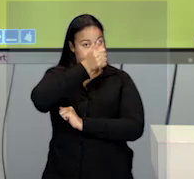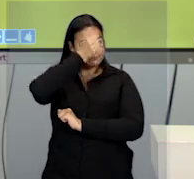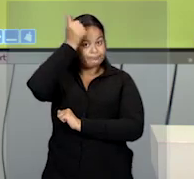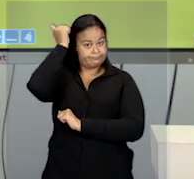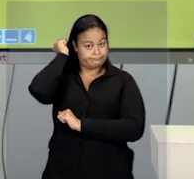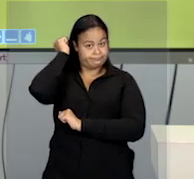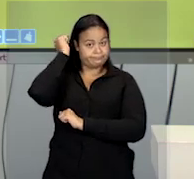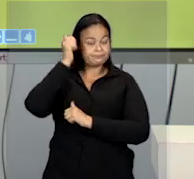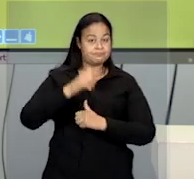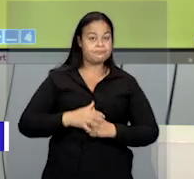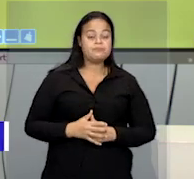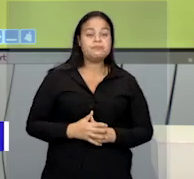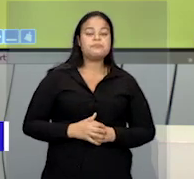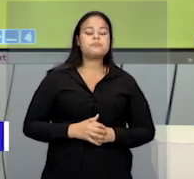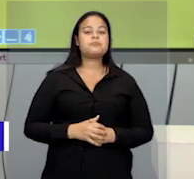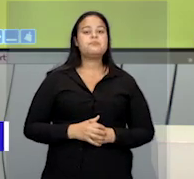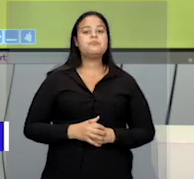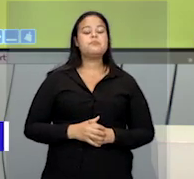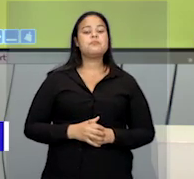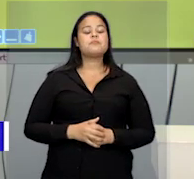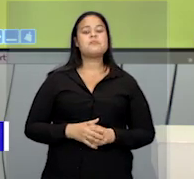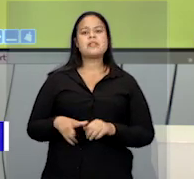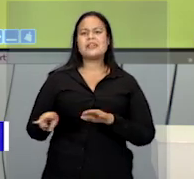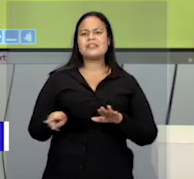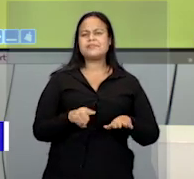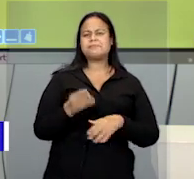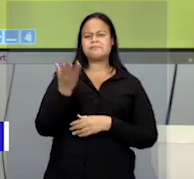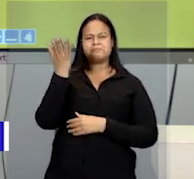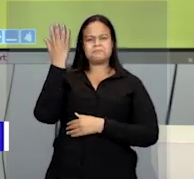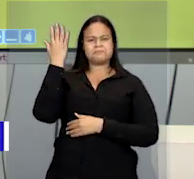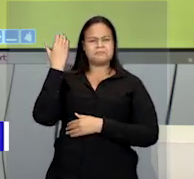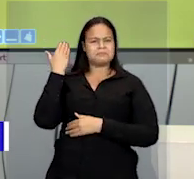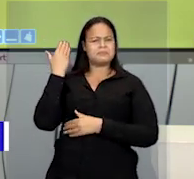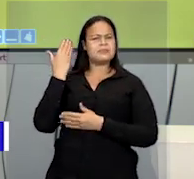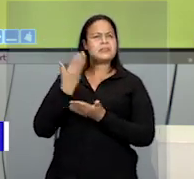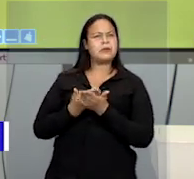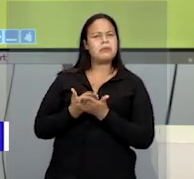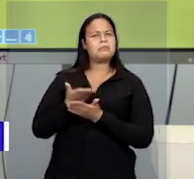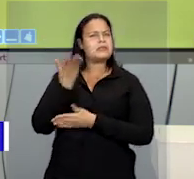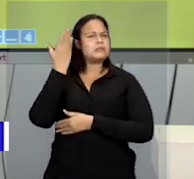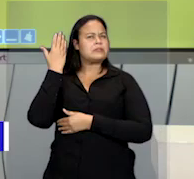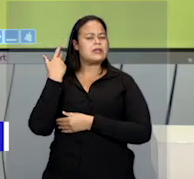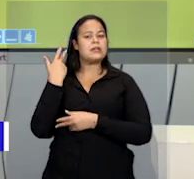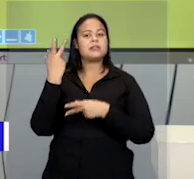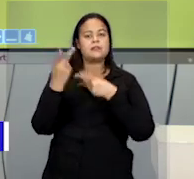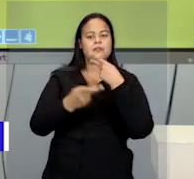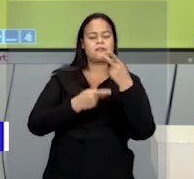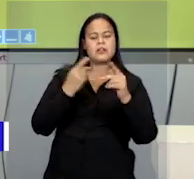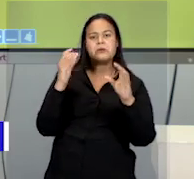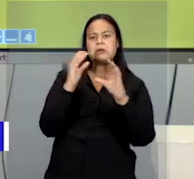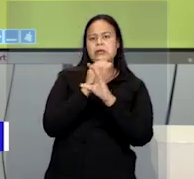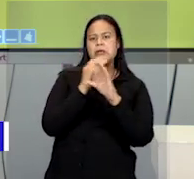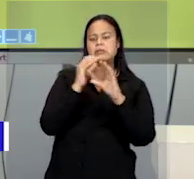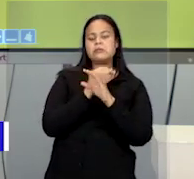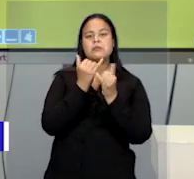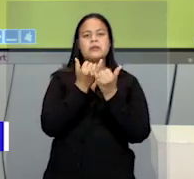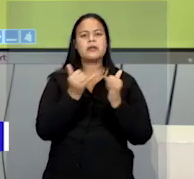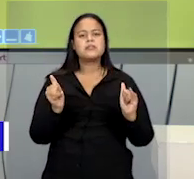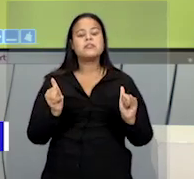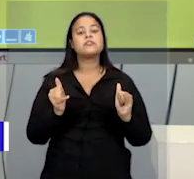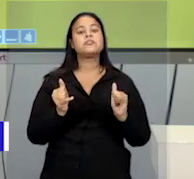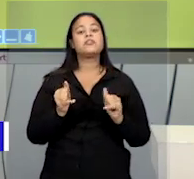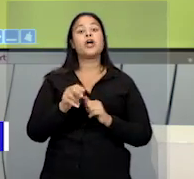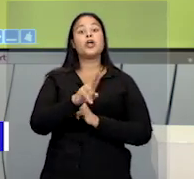Na aula passada nós falamos sobre essa variação de energia, esse movimento do calor ali, que nós demos o nome